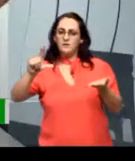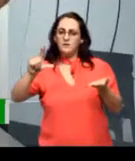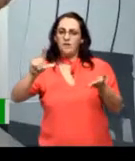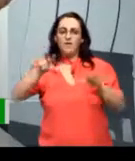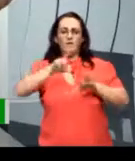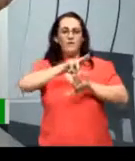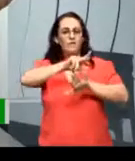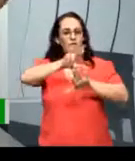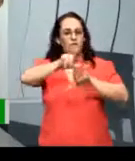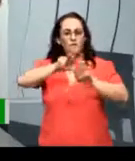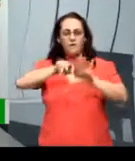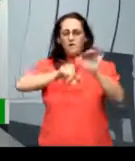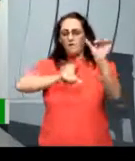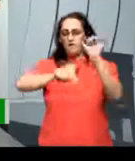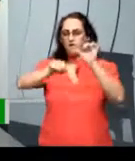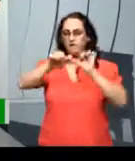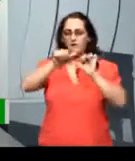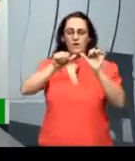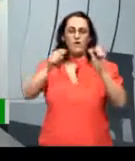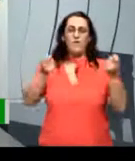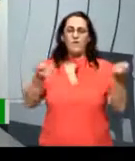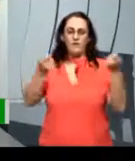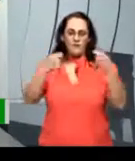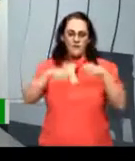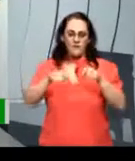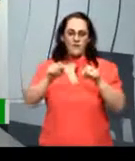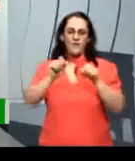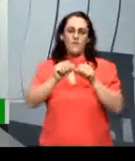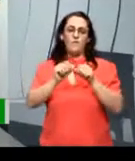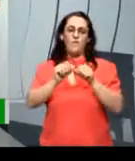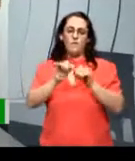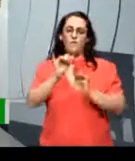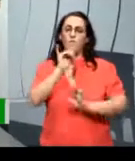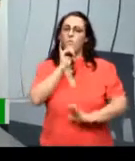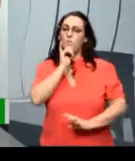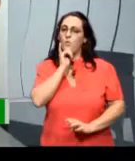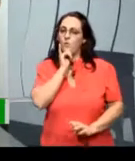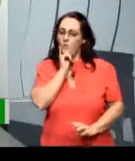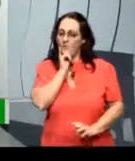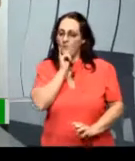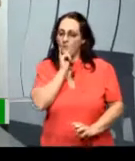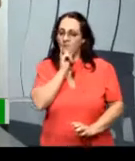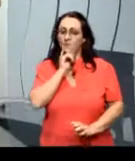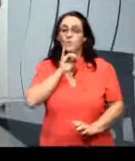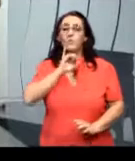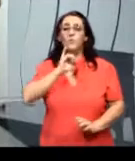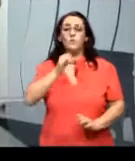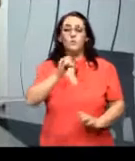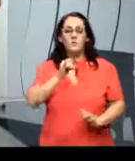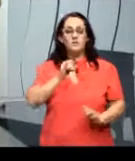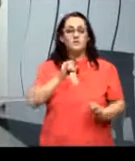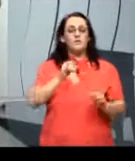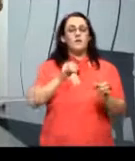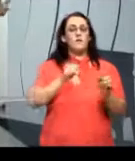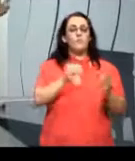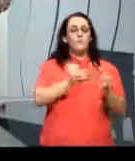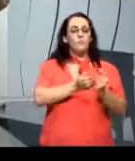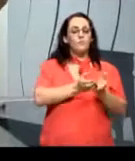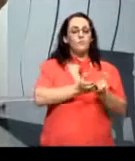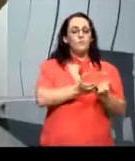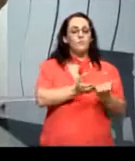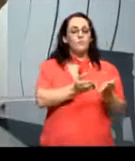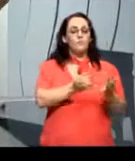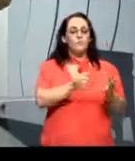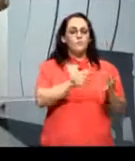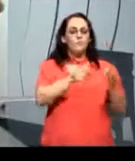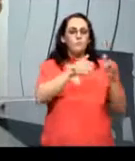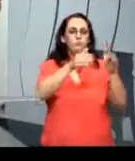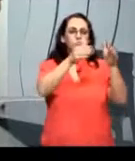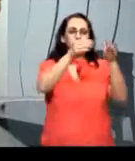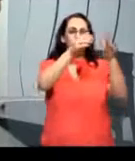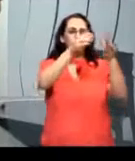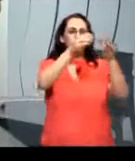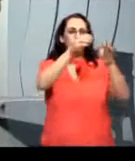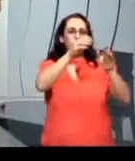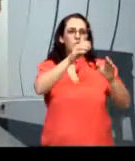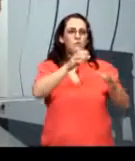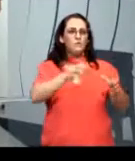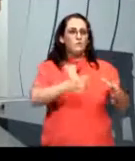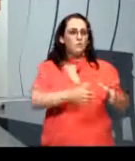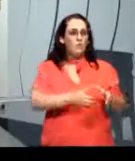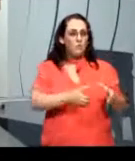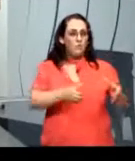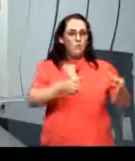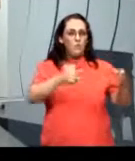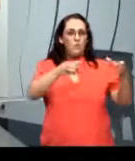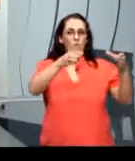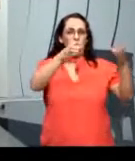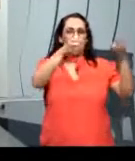várias transformações que eu posso fazer. Por exemplo, se eu pegar uma garrafa de água, daquela maior de 5